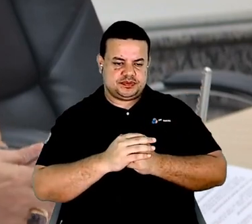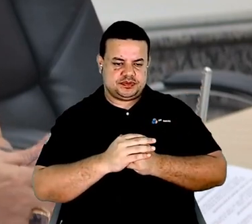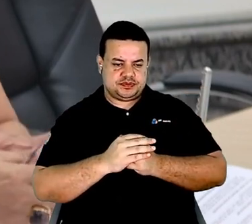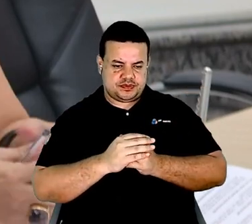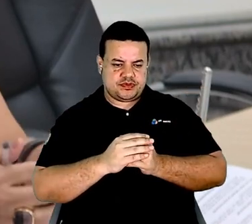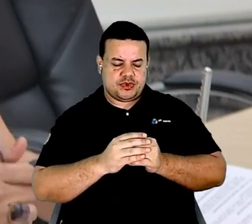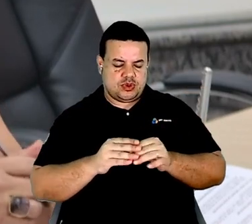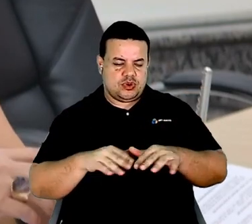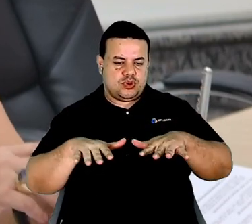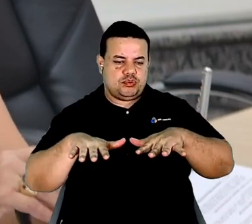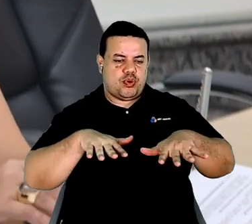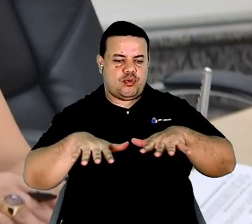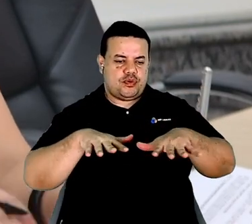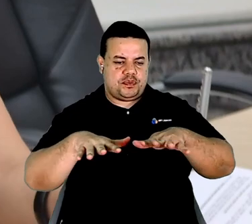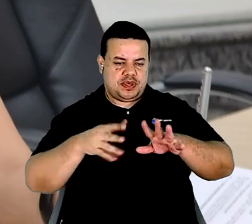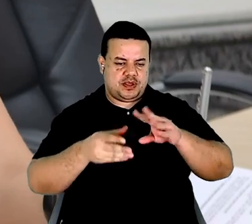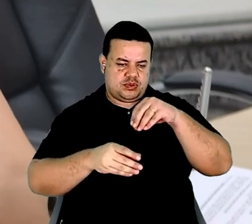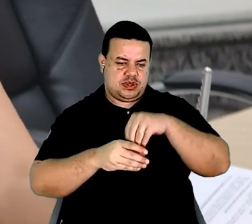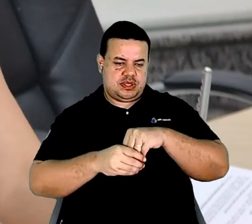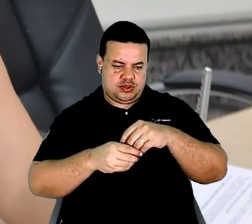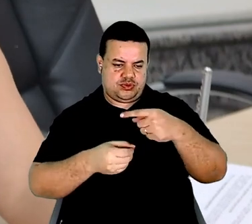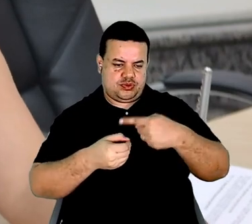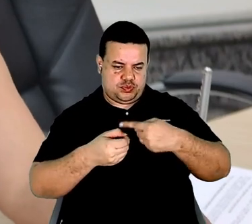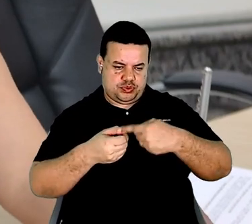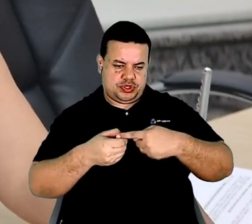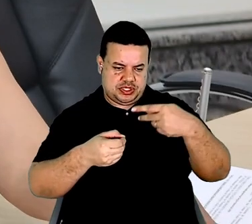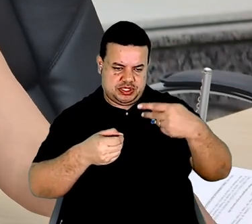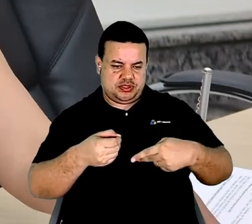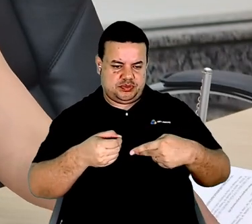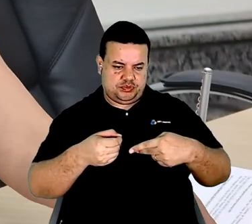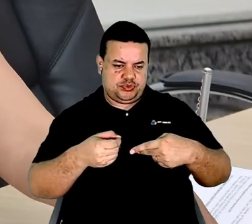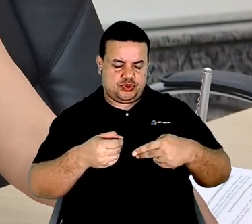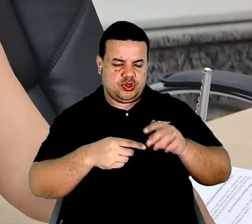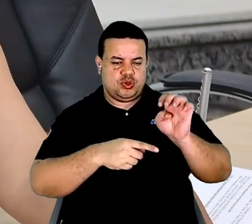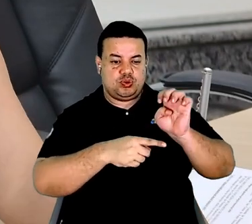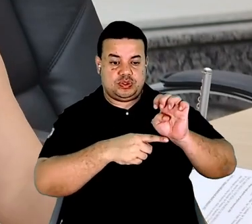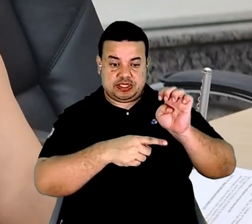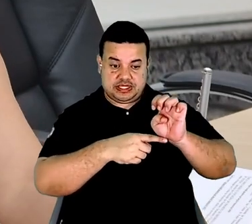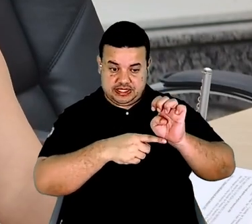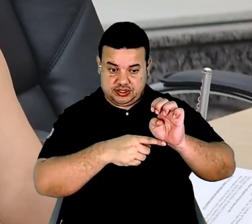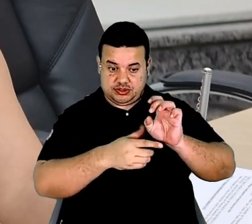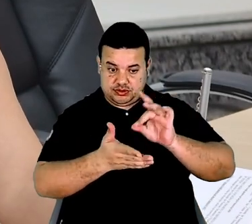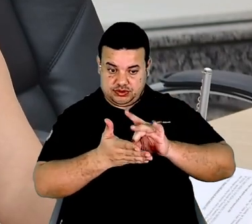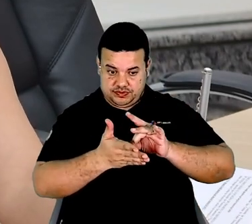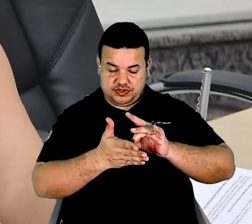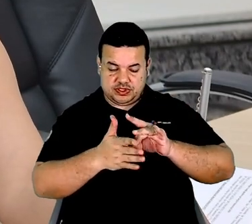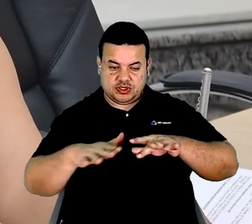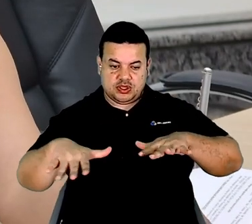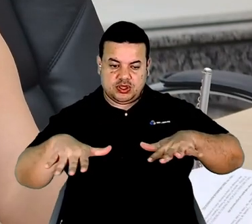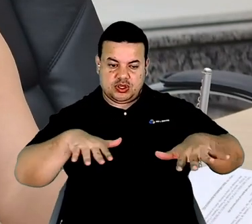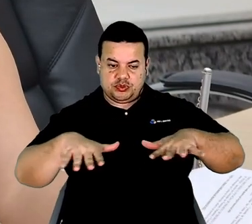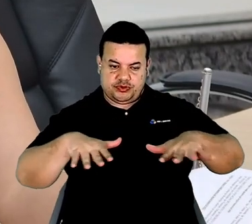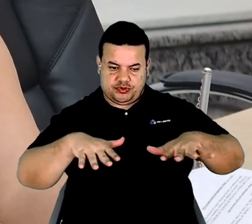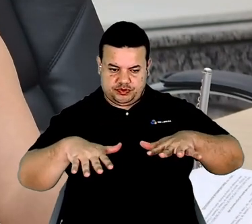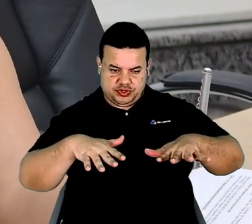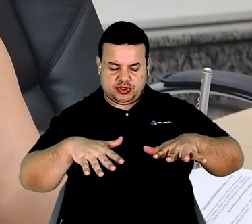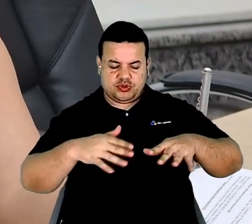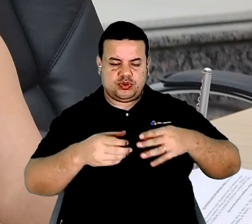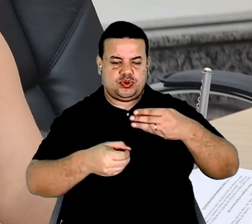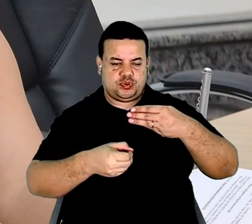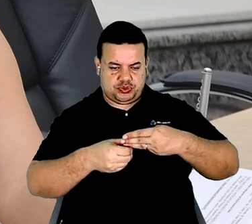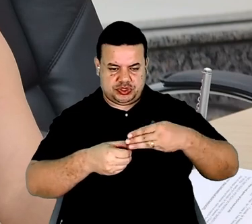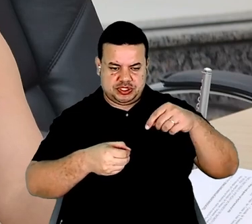movimento dentro do município, dentro do Estado, na realidade, e o município seria contemplado com esse